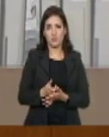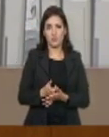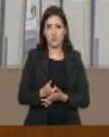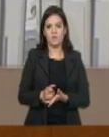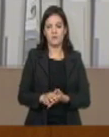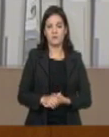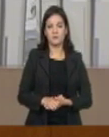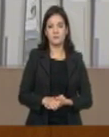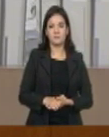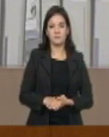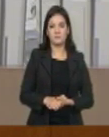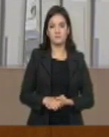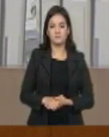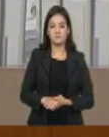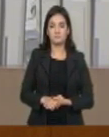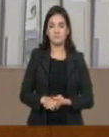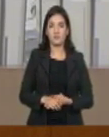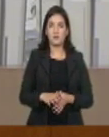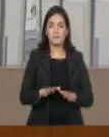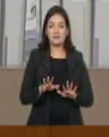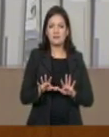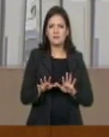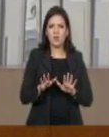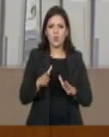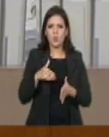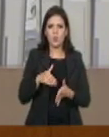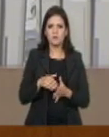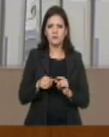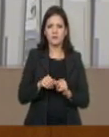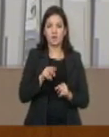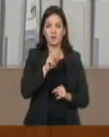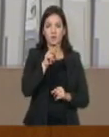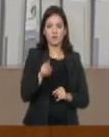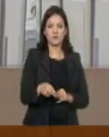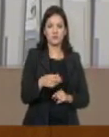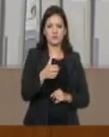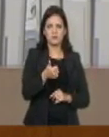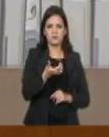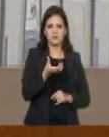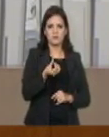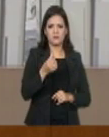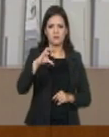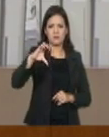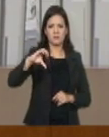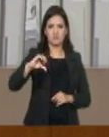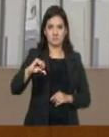Julgamento conjunto das ADCs 43, 44 e 54.